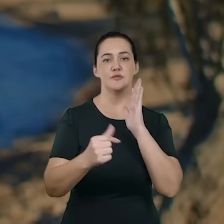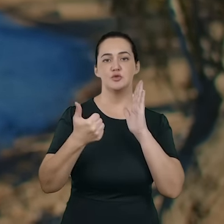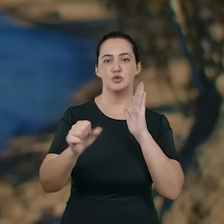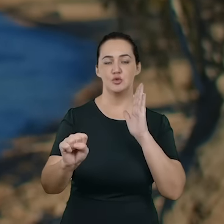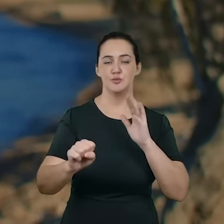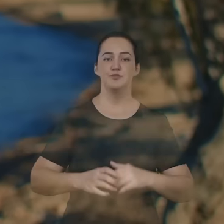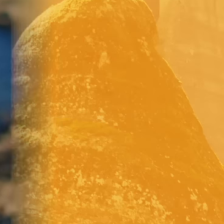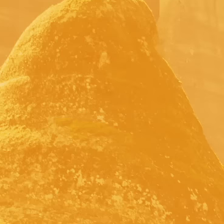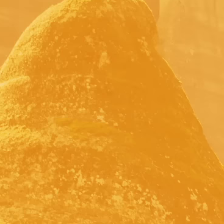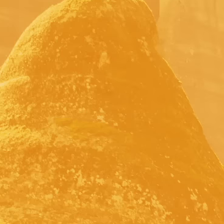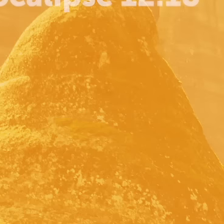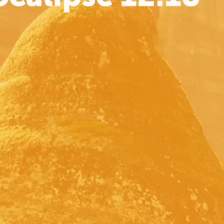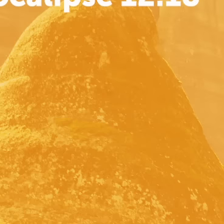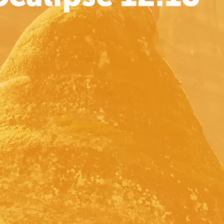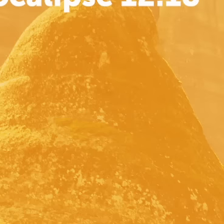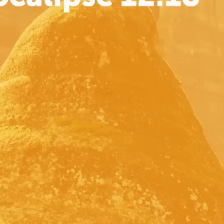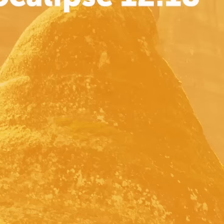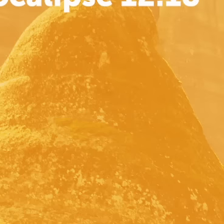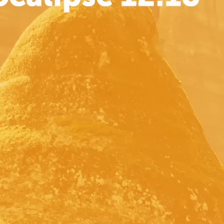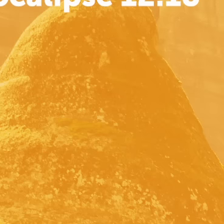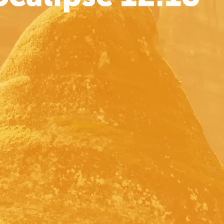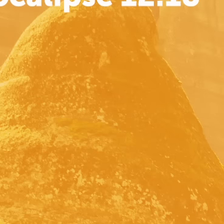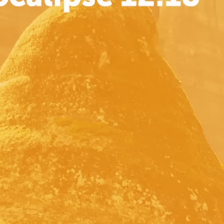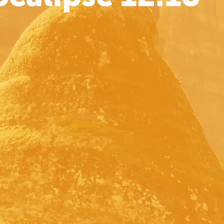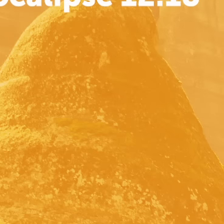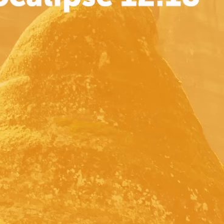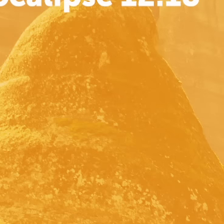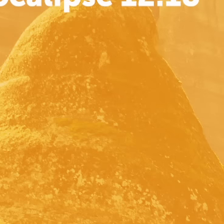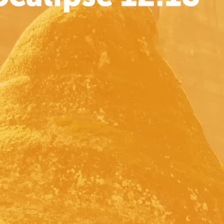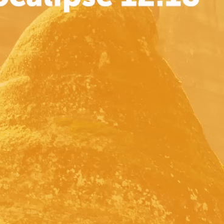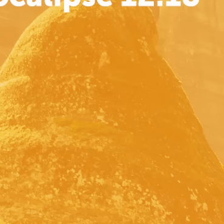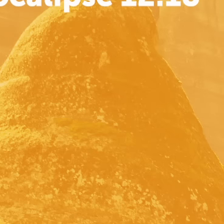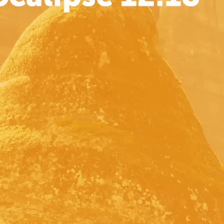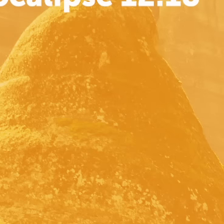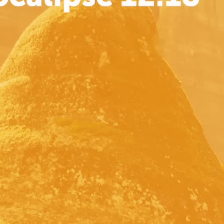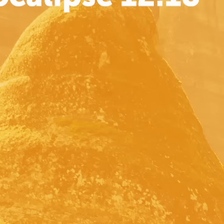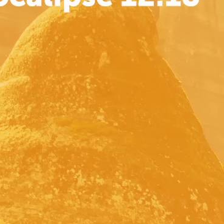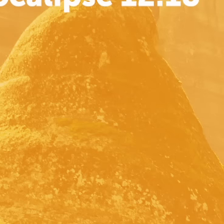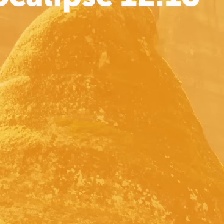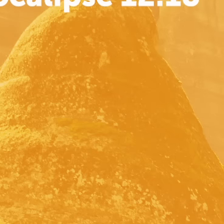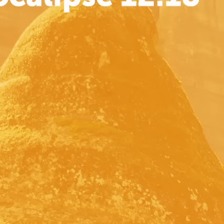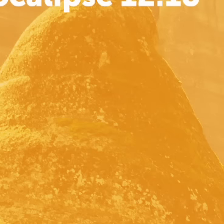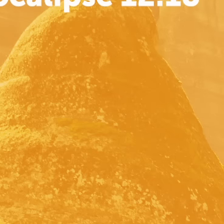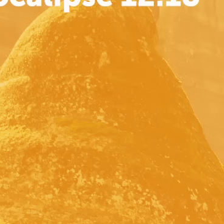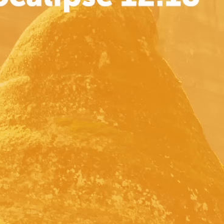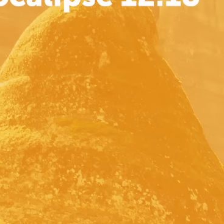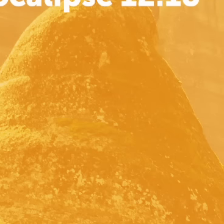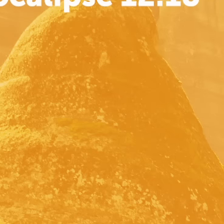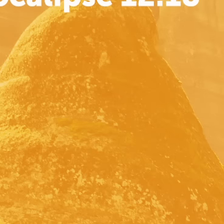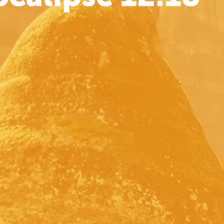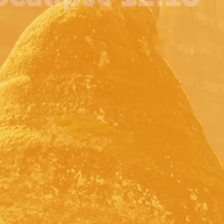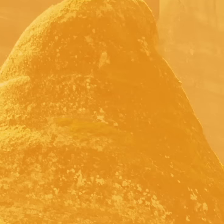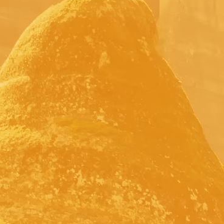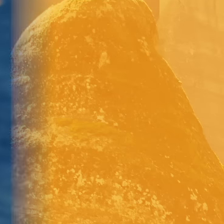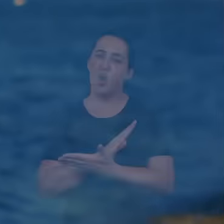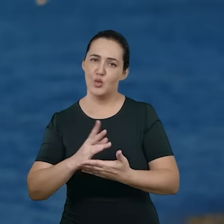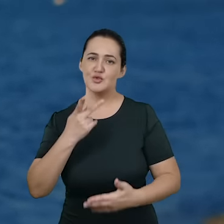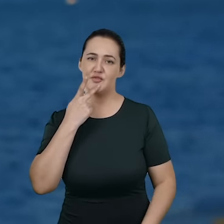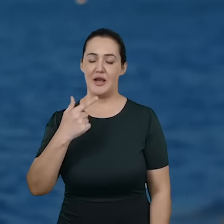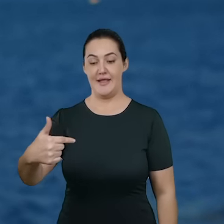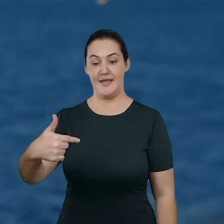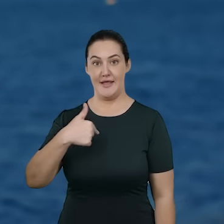18. Diz assim: "E o dragão se pôs em pé sobre a areia do mar." Alguns manuscritos trazem: